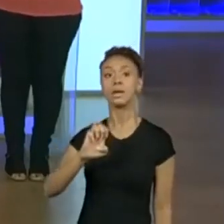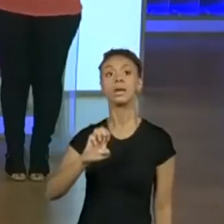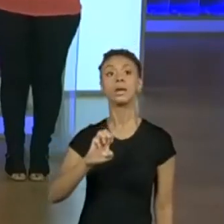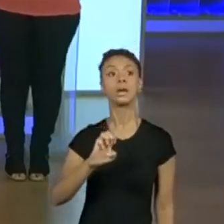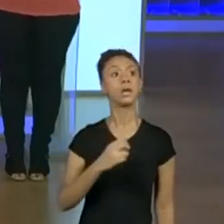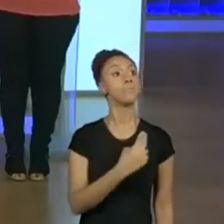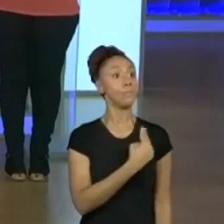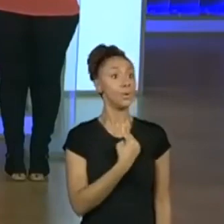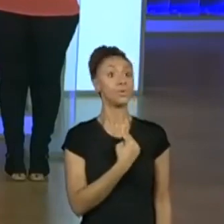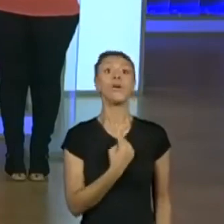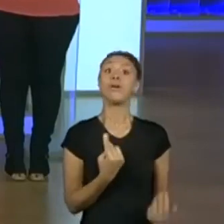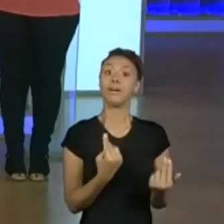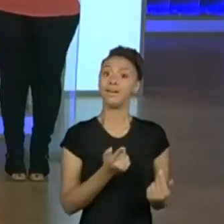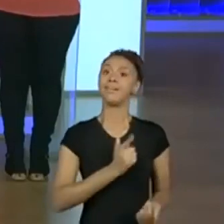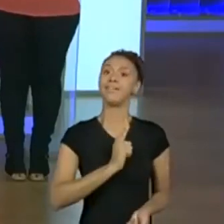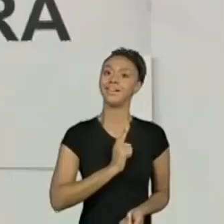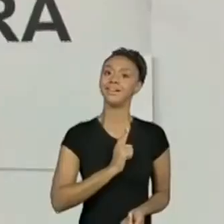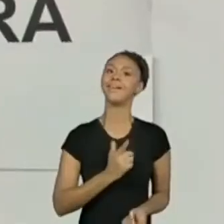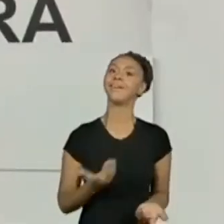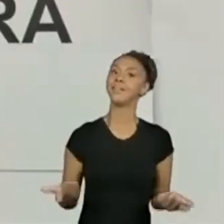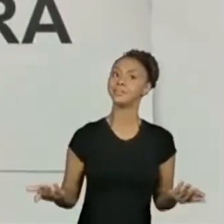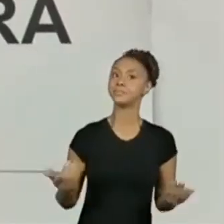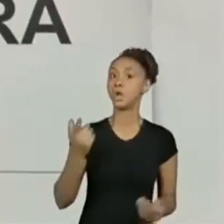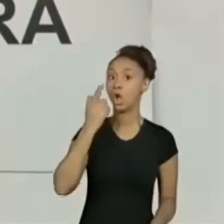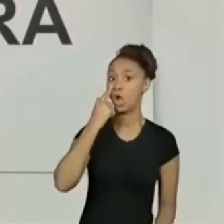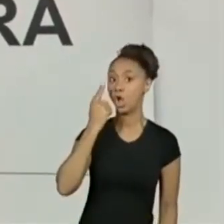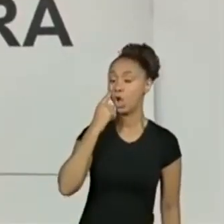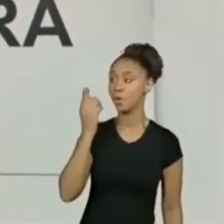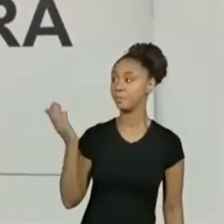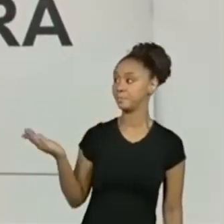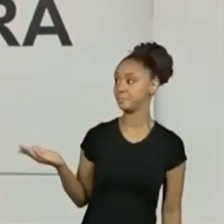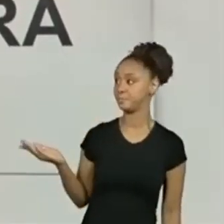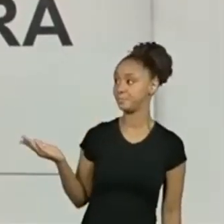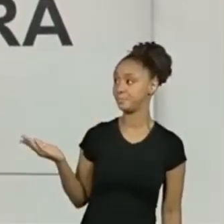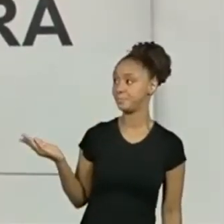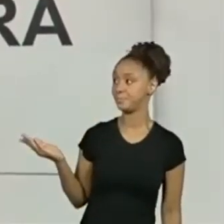nome termina com E. Ó, vamos lá ler então, ó.